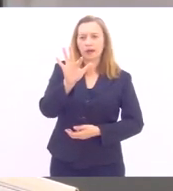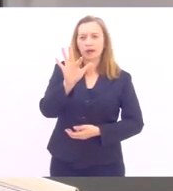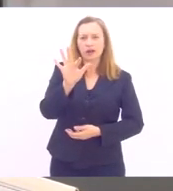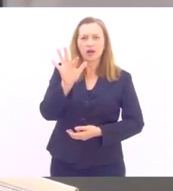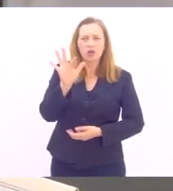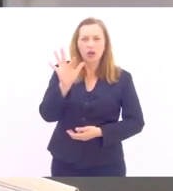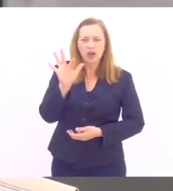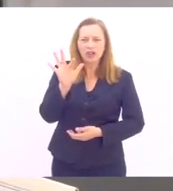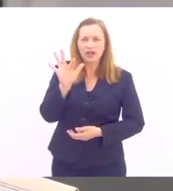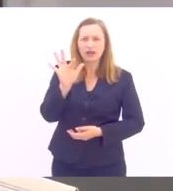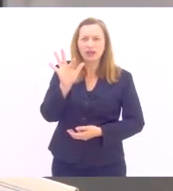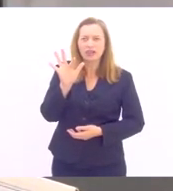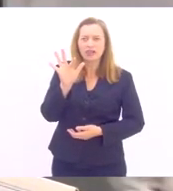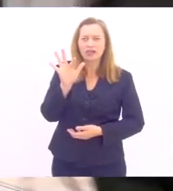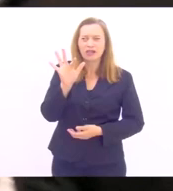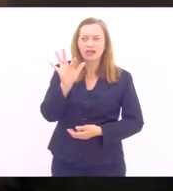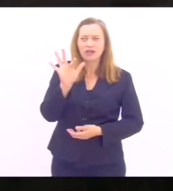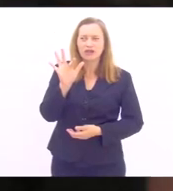Falaber.